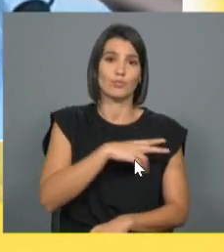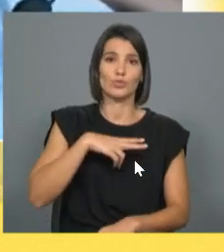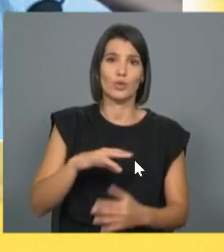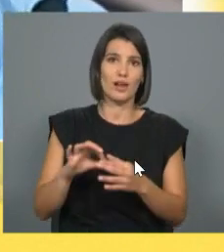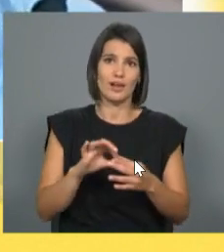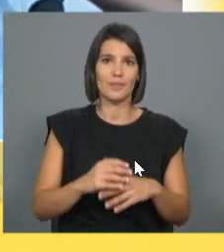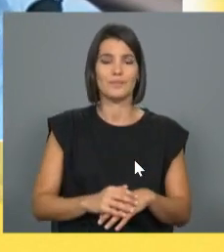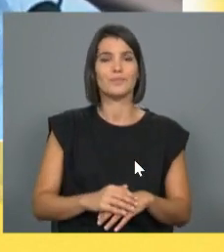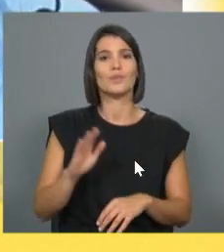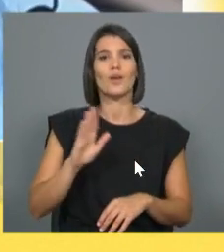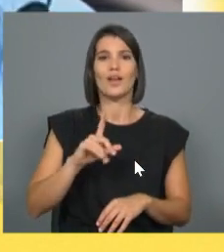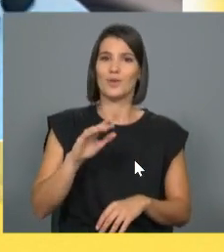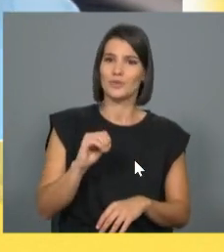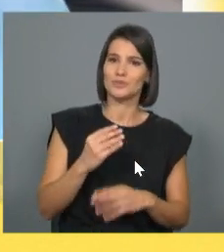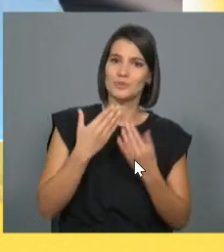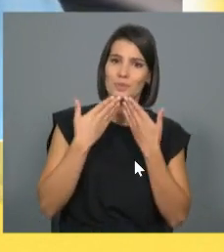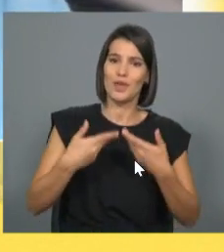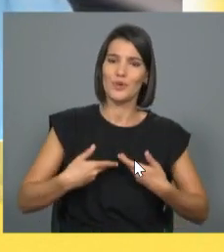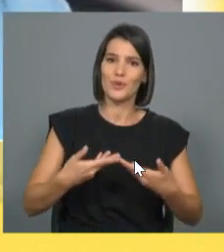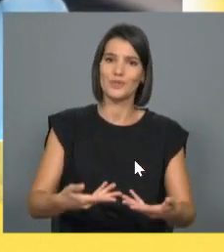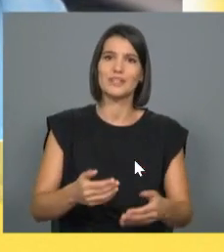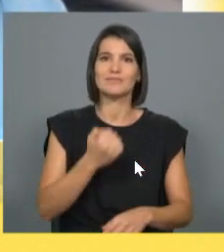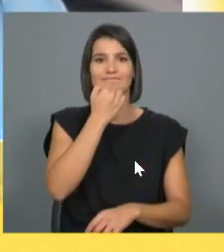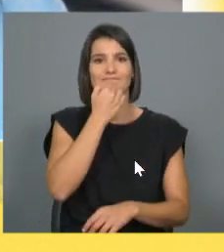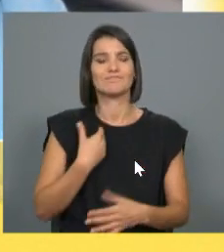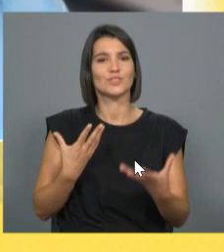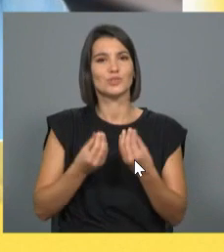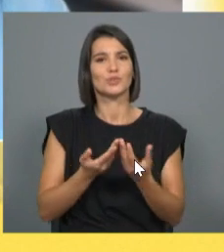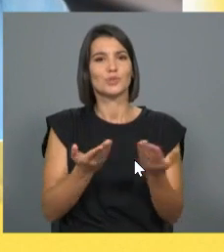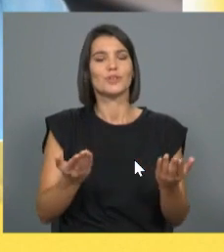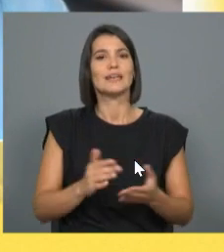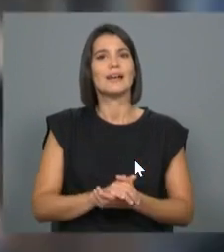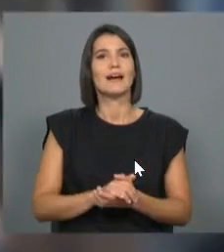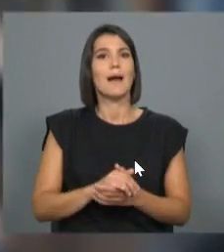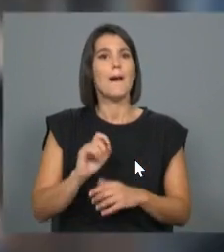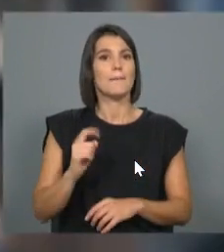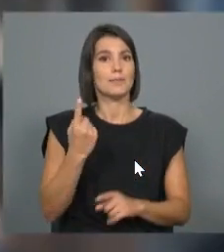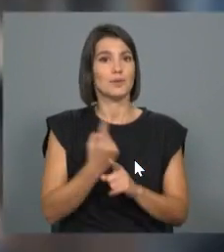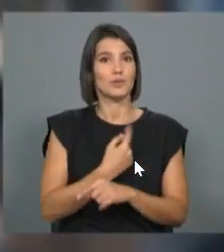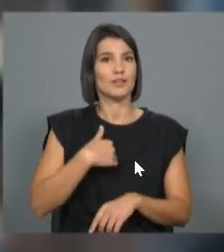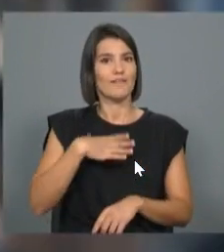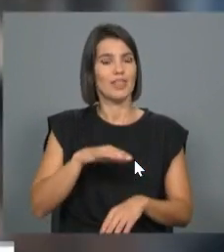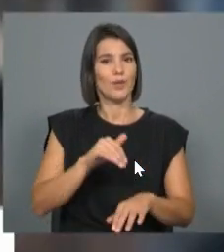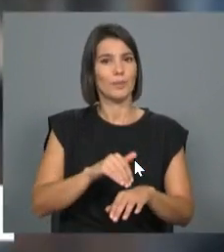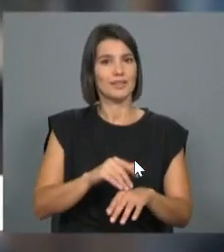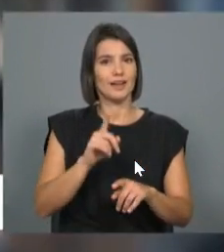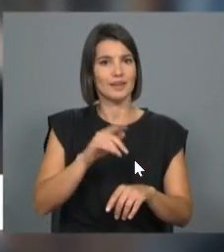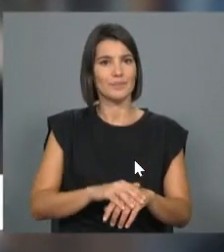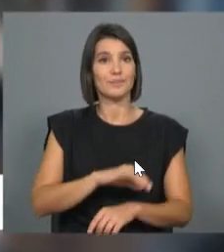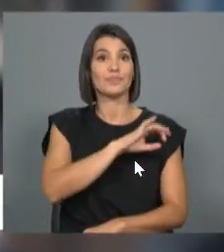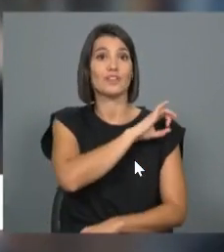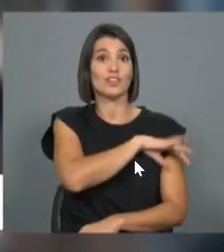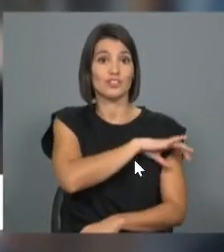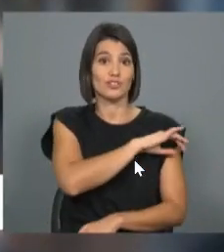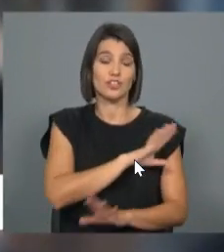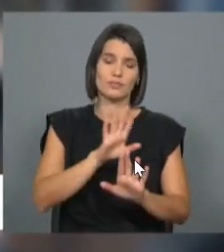Luís. Muito obrigado pelo convite. É um prazer estar aqui. A primeira coisa que eu queria comentar é que o Chile,